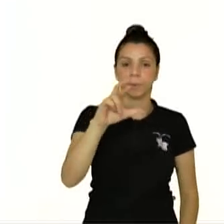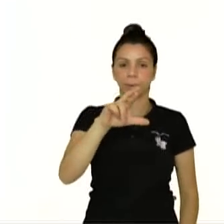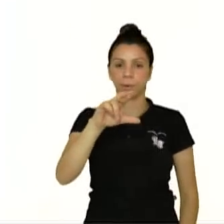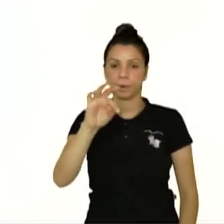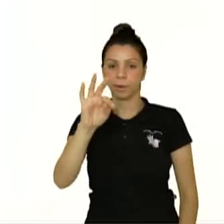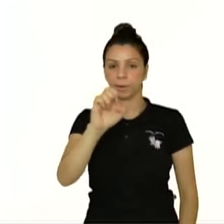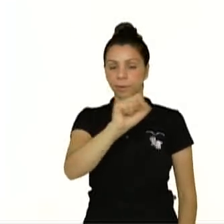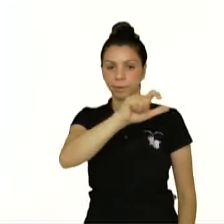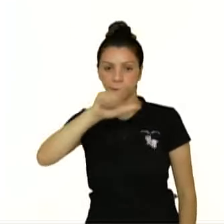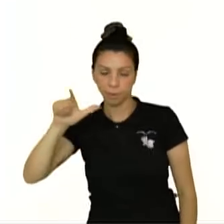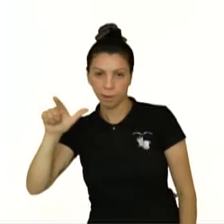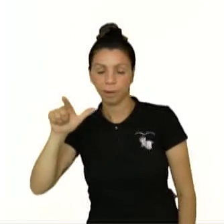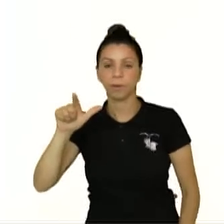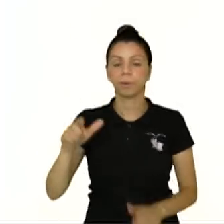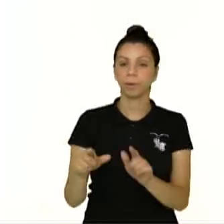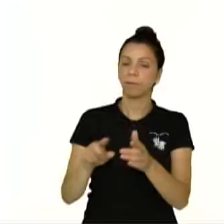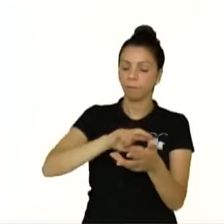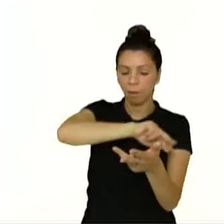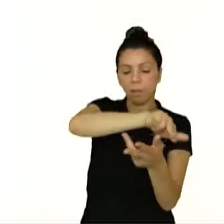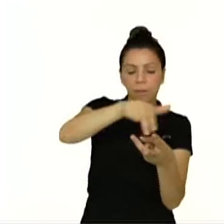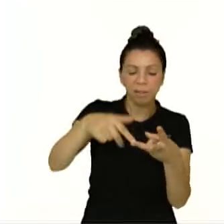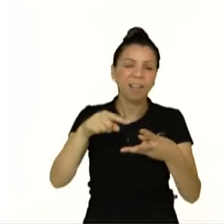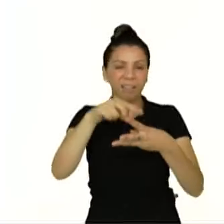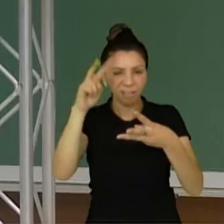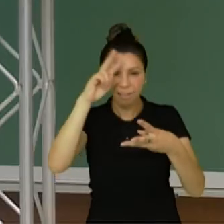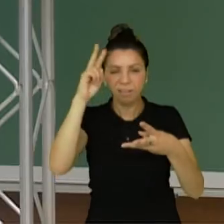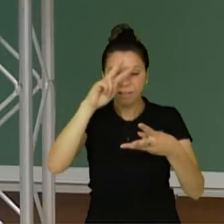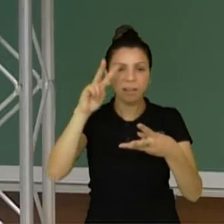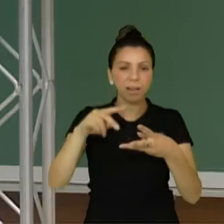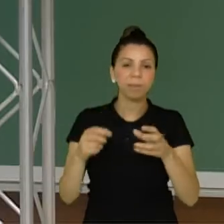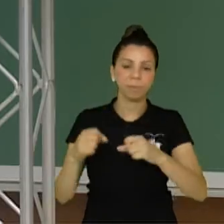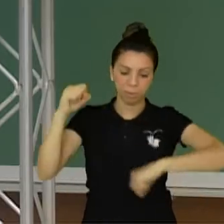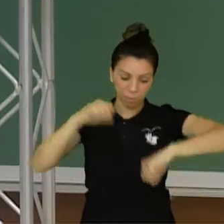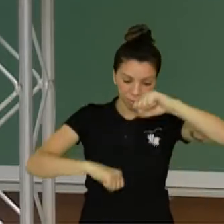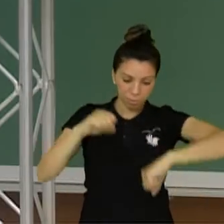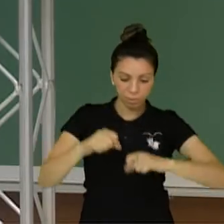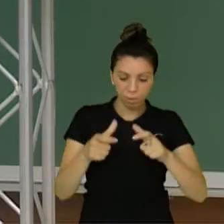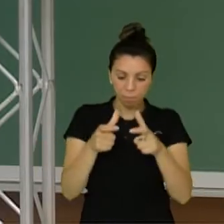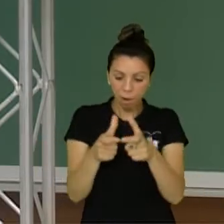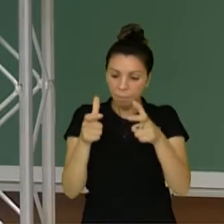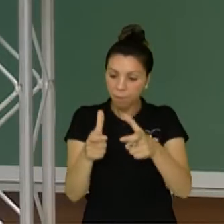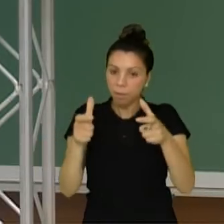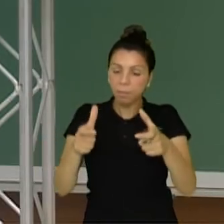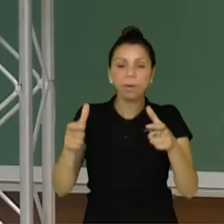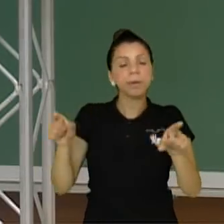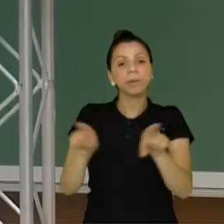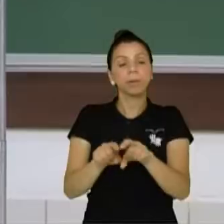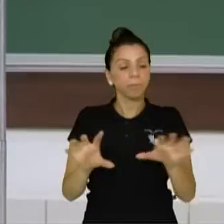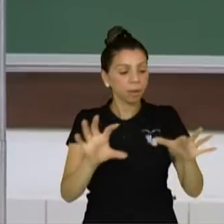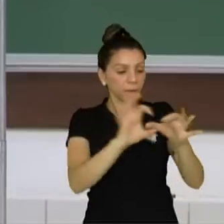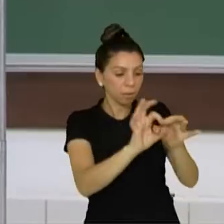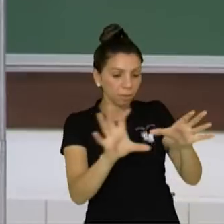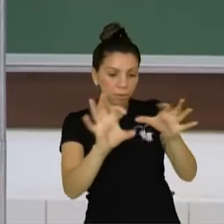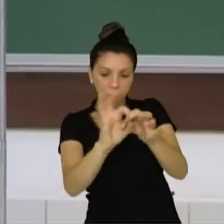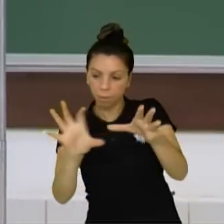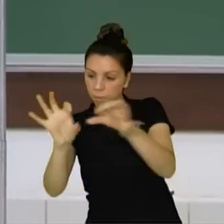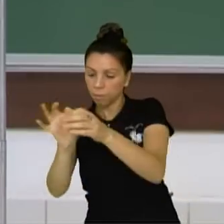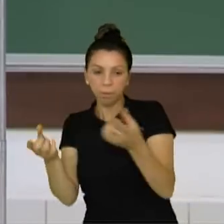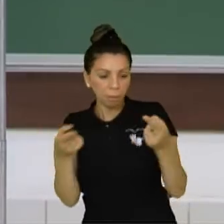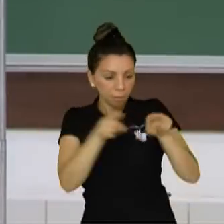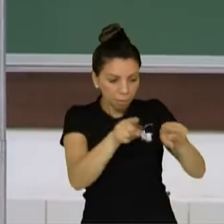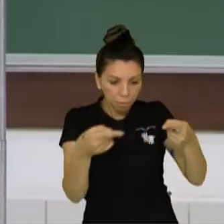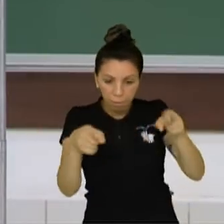o trust, holding. Então lembra que as indústrias foram crescendo, fazendo parcerias, tomando